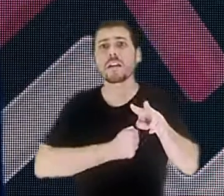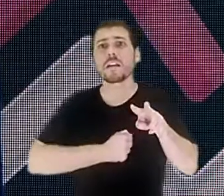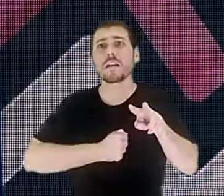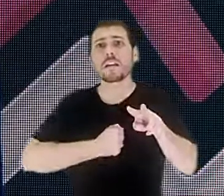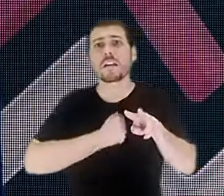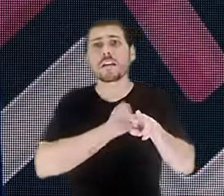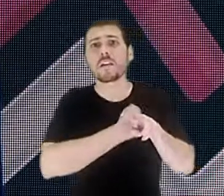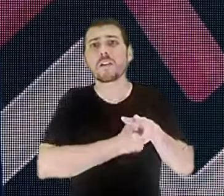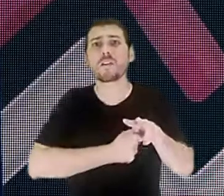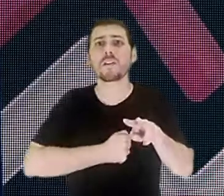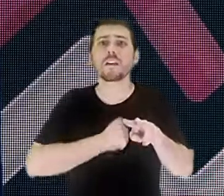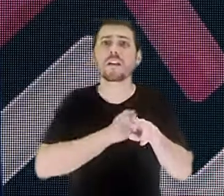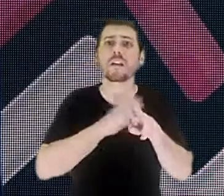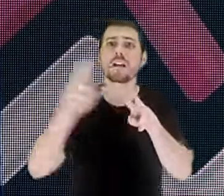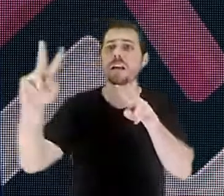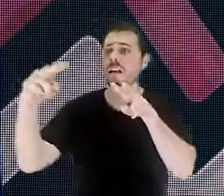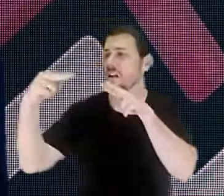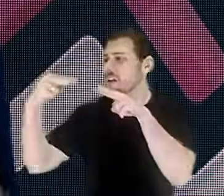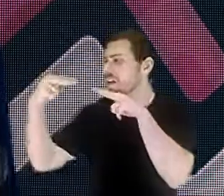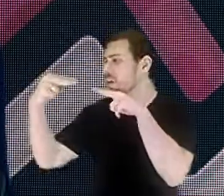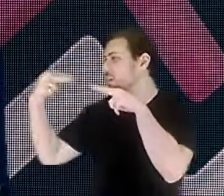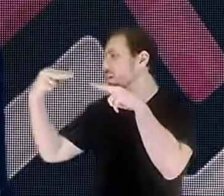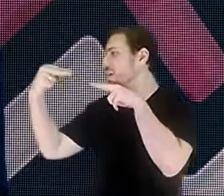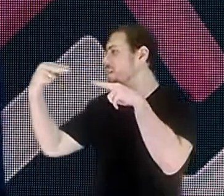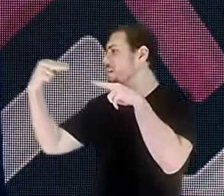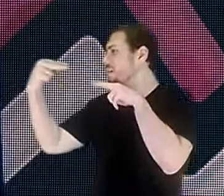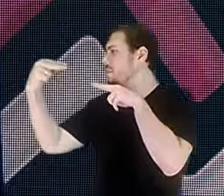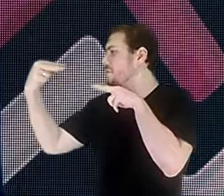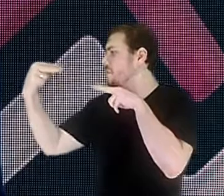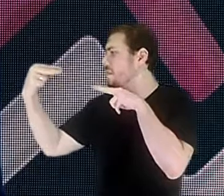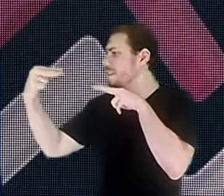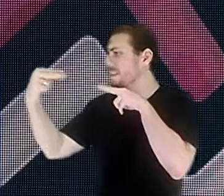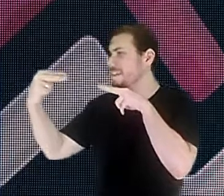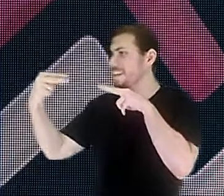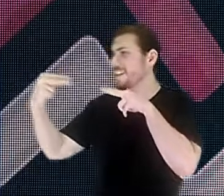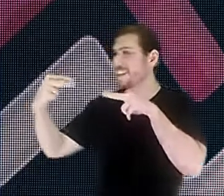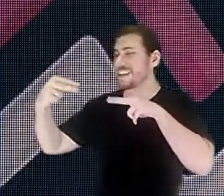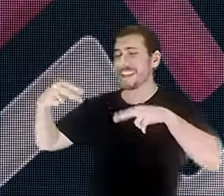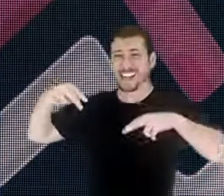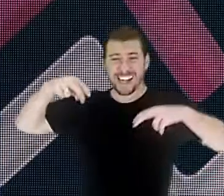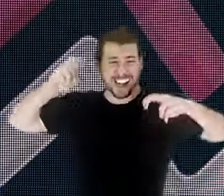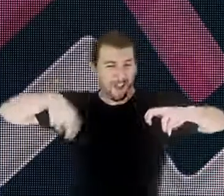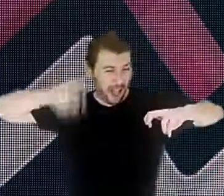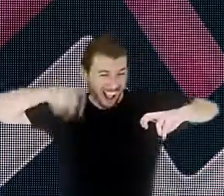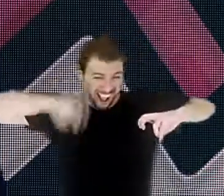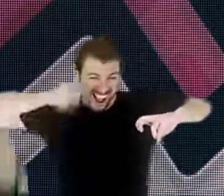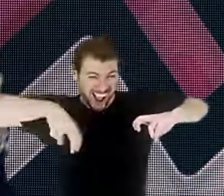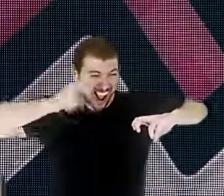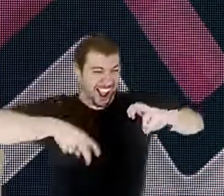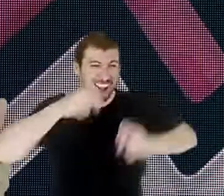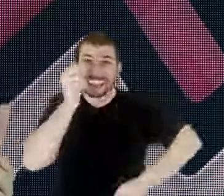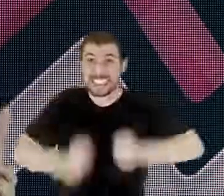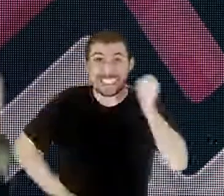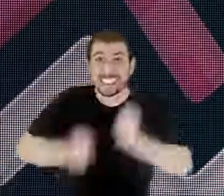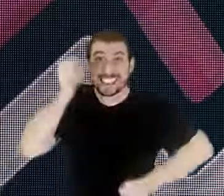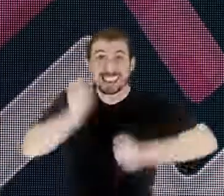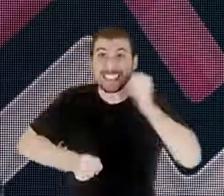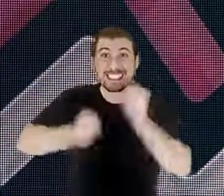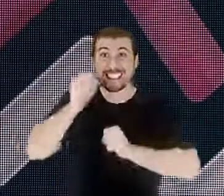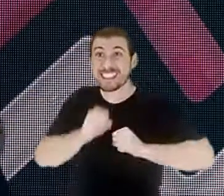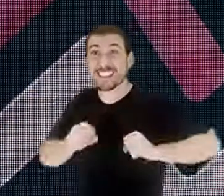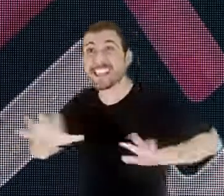daquele olhar, correndo veio a mim e sem